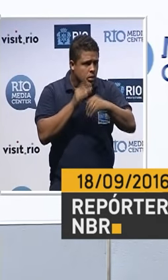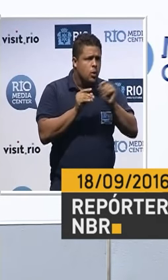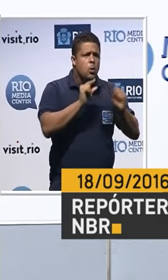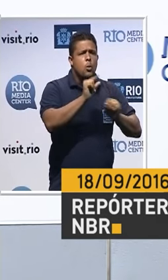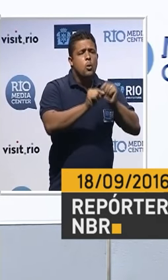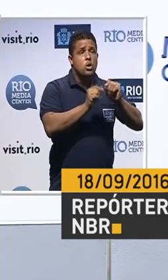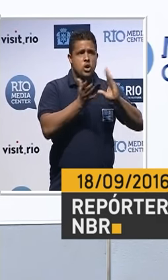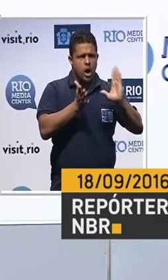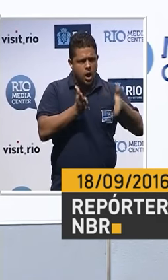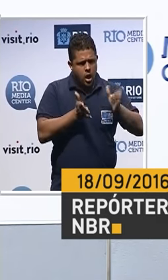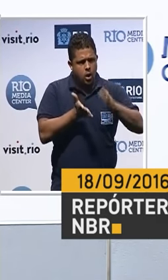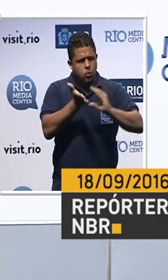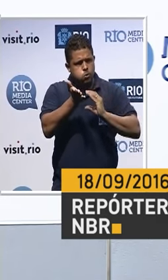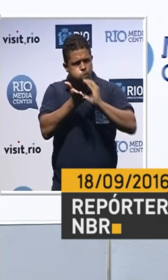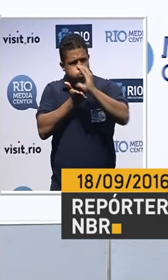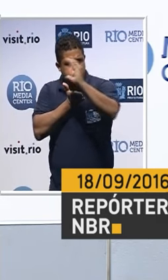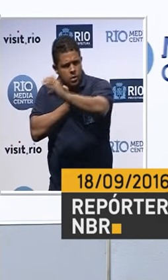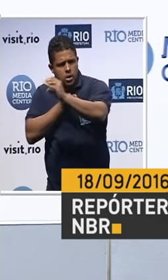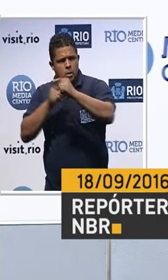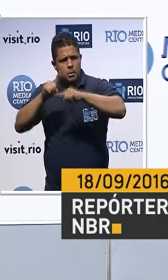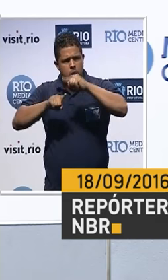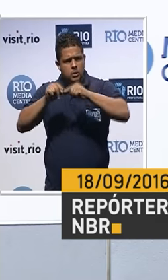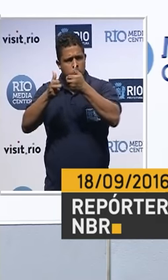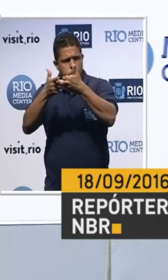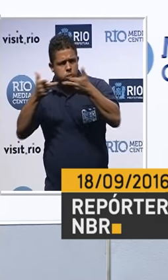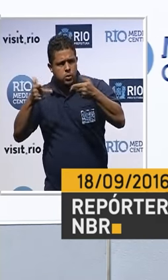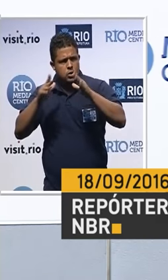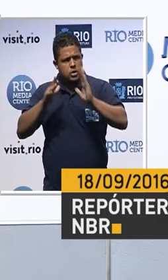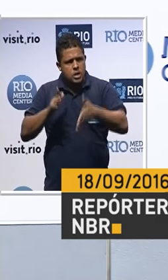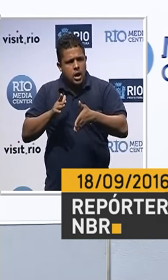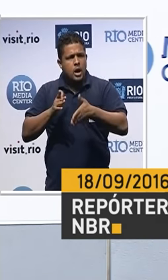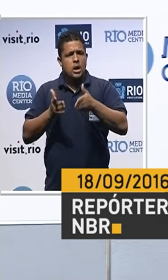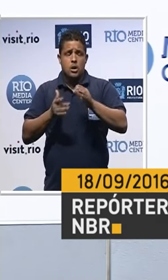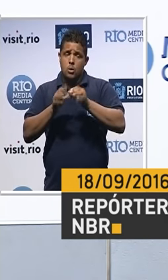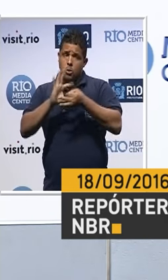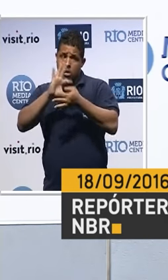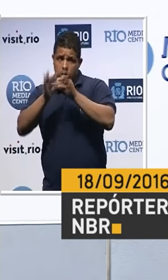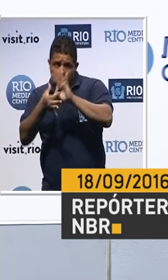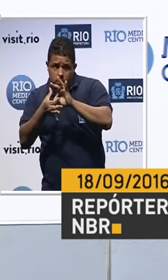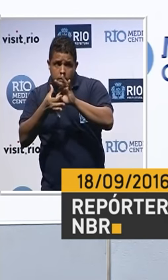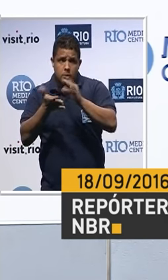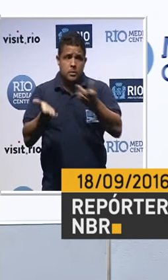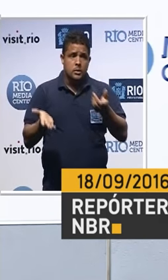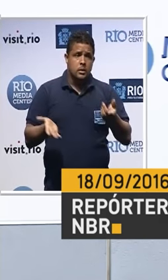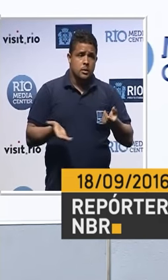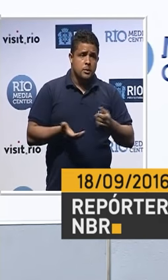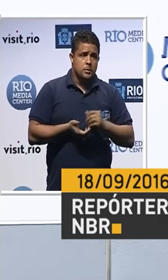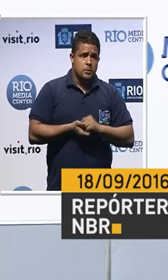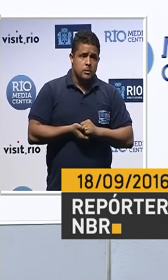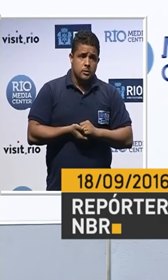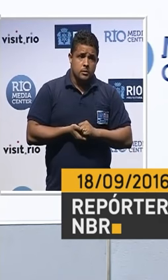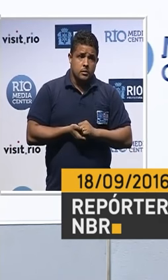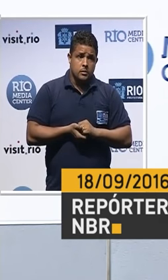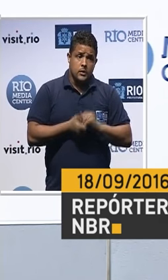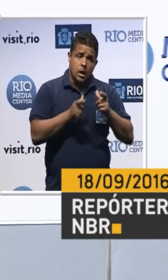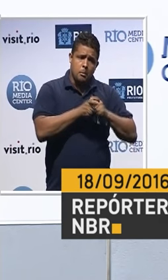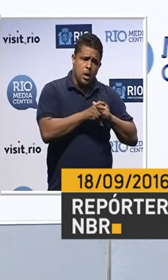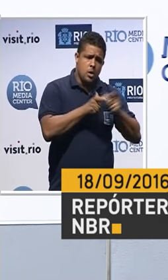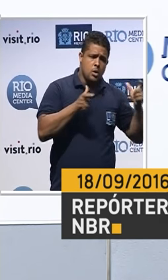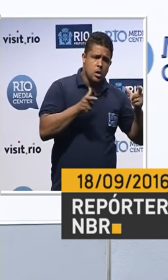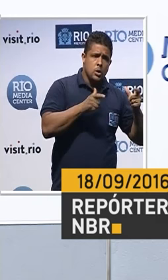foi investido na construção de equipamentos, sobretudo dos equipamentos olímpicos, que era a maior